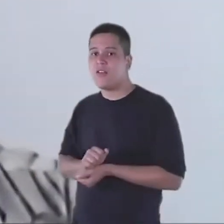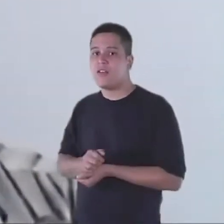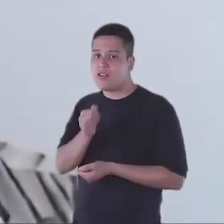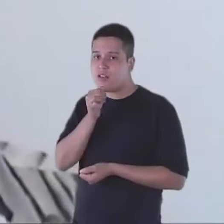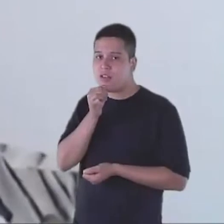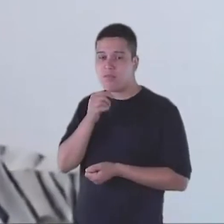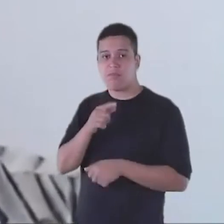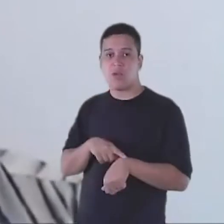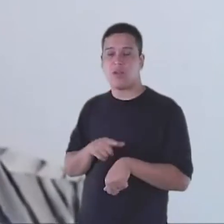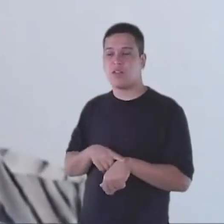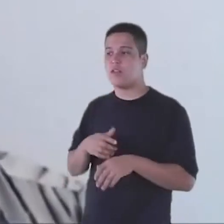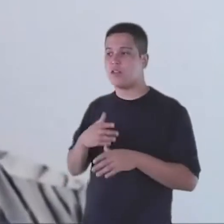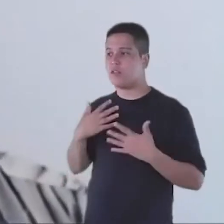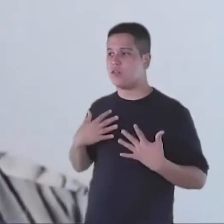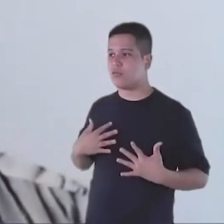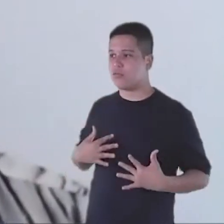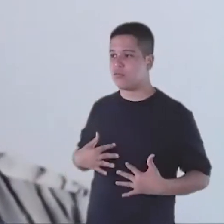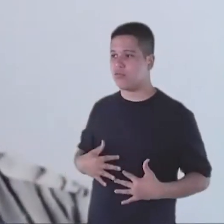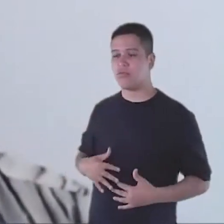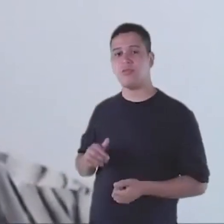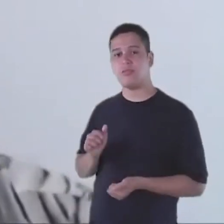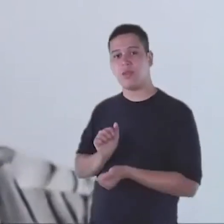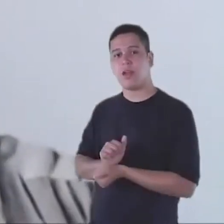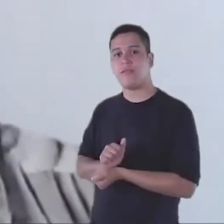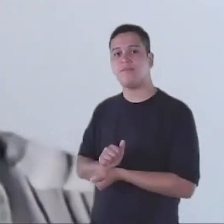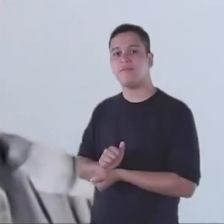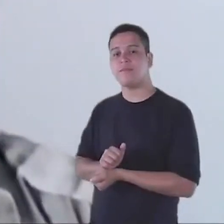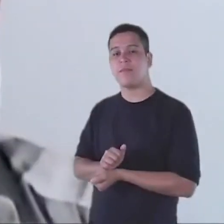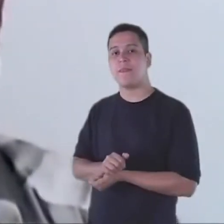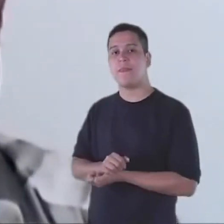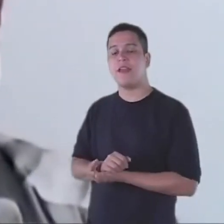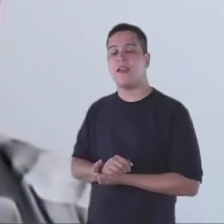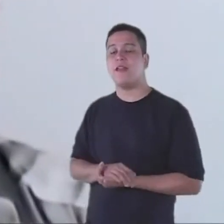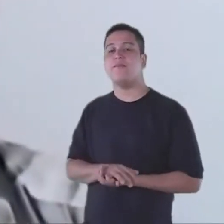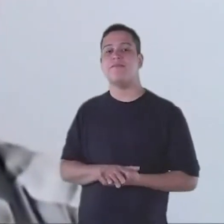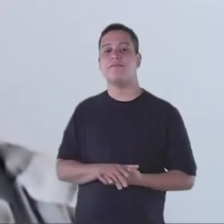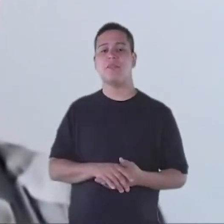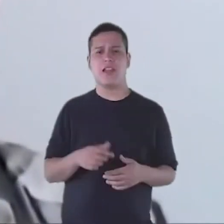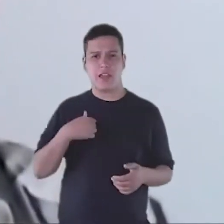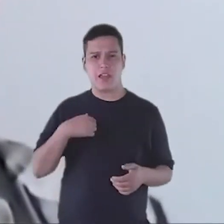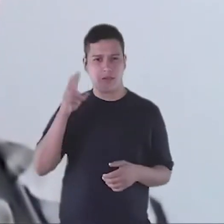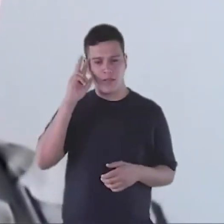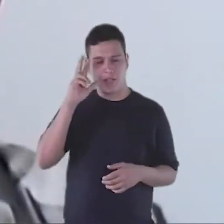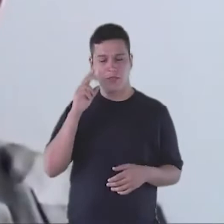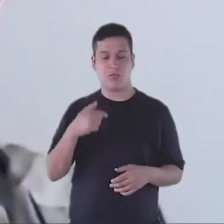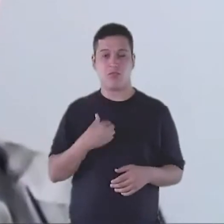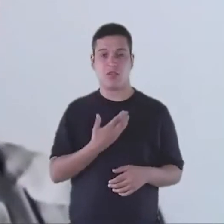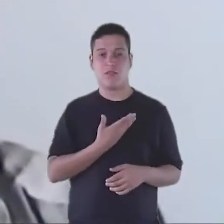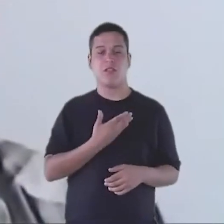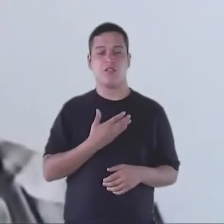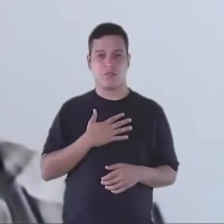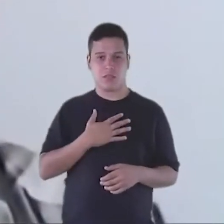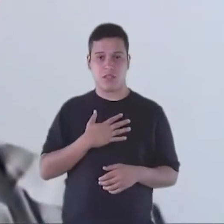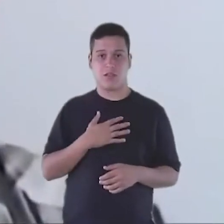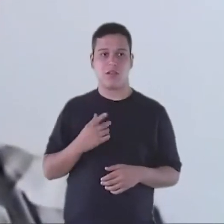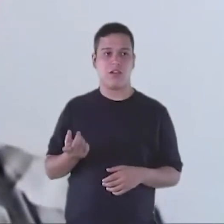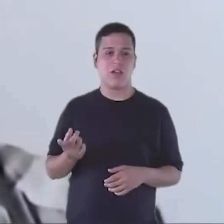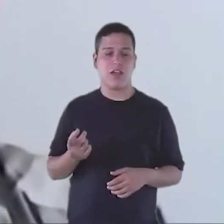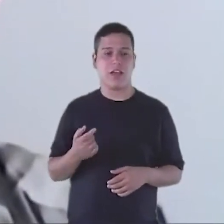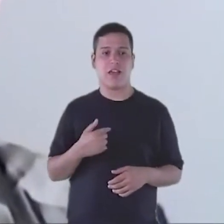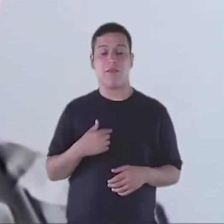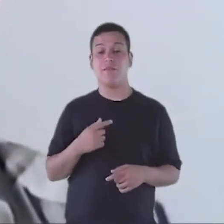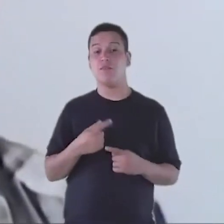bullying. Sabe como que ele me salvou? Eu não sei, eu não sei amarrar. Sapato, até hoje eu não sei amarrar